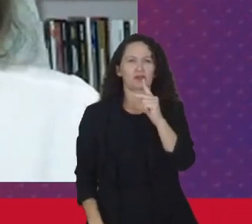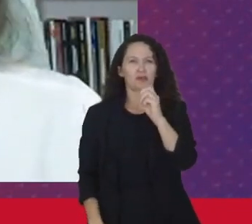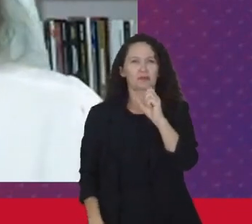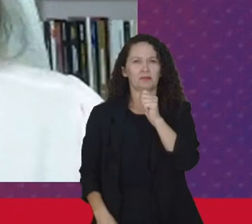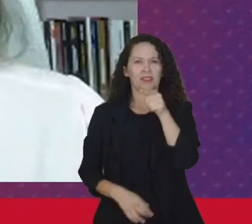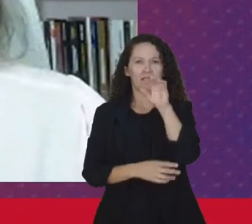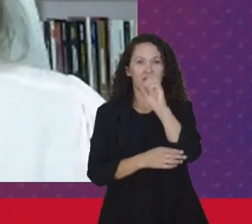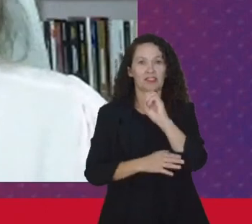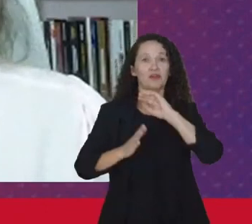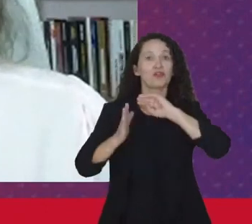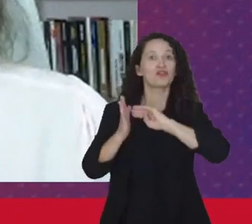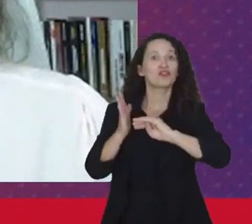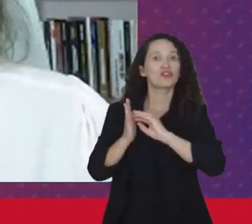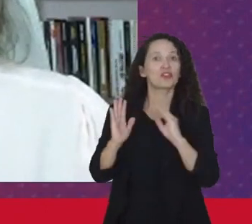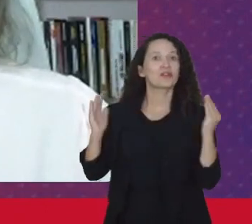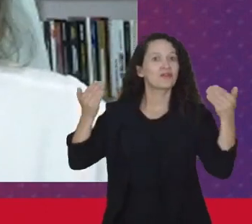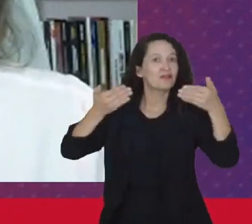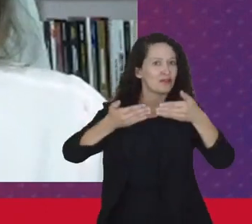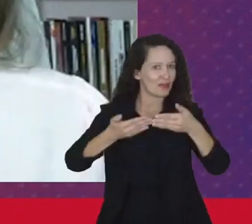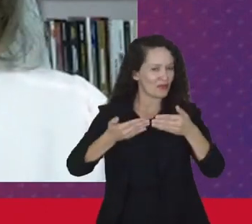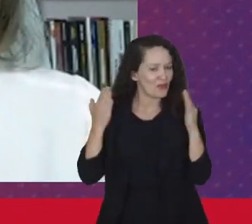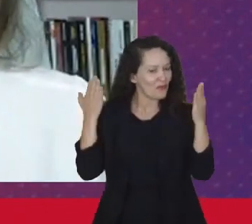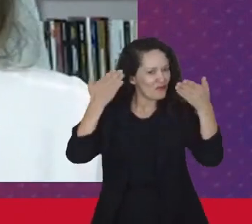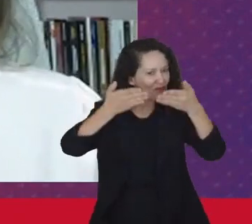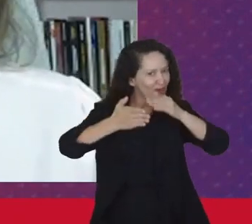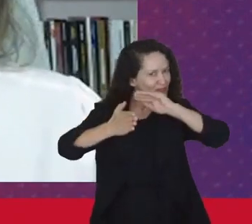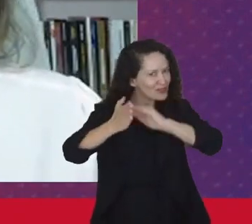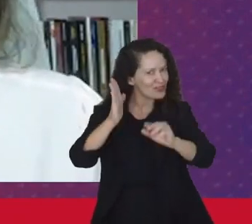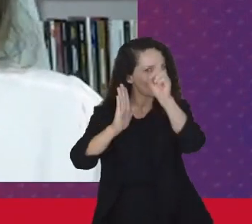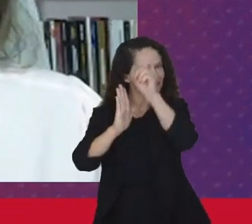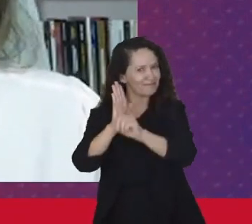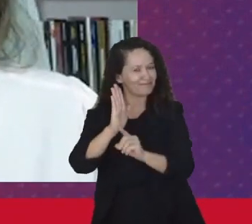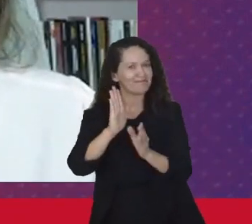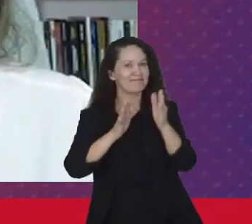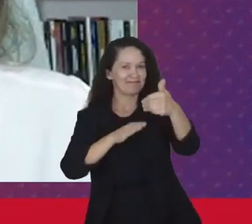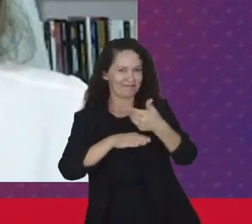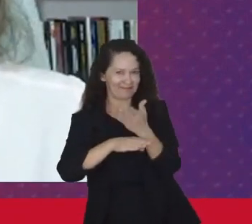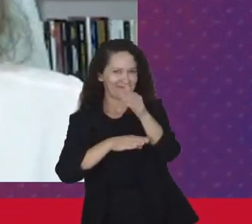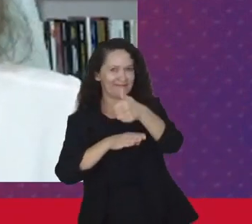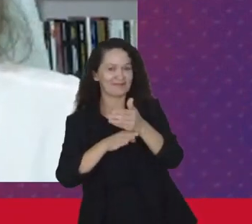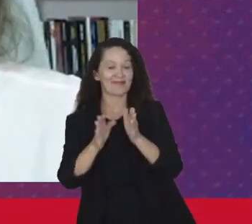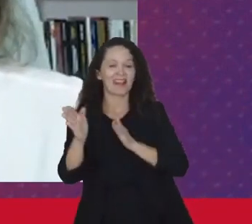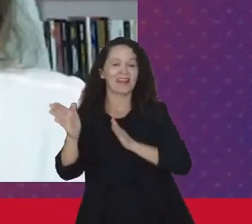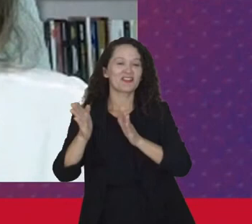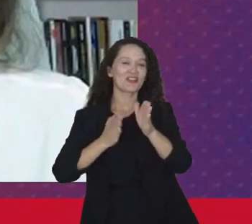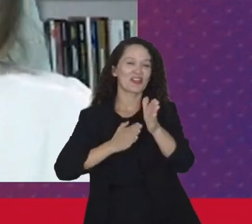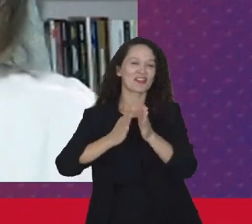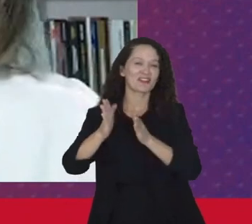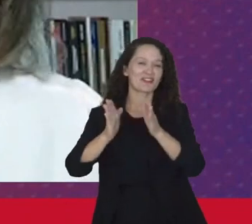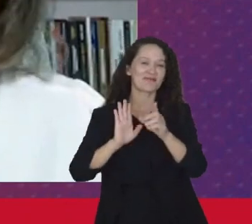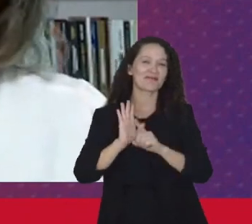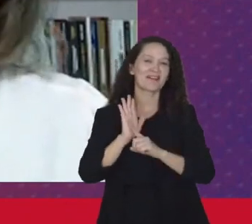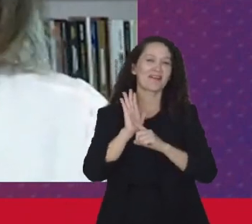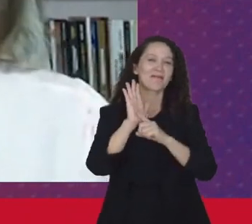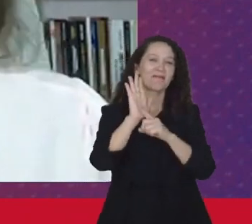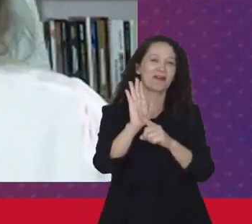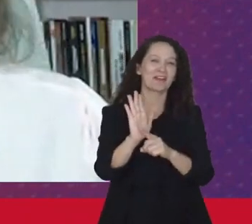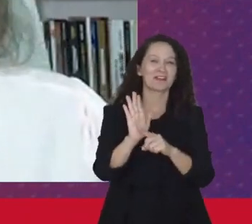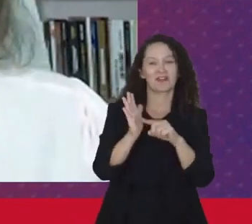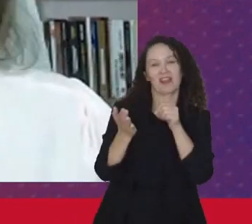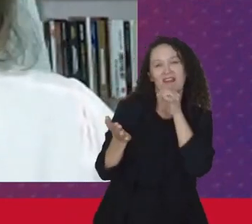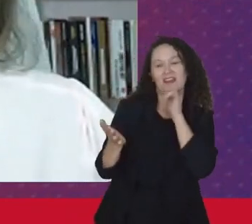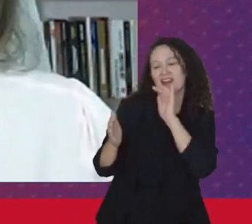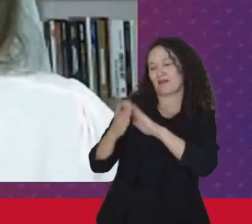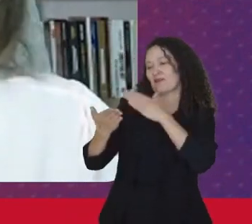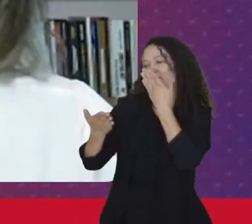retira o foco da garantia da acessibilidade e coloca o ato como